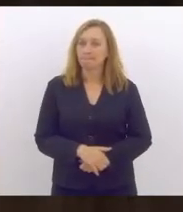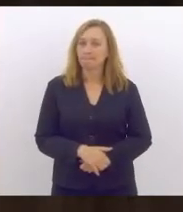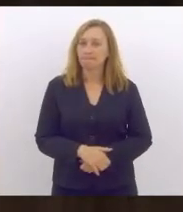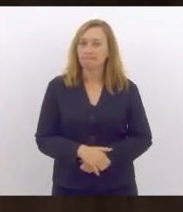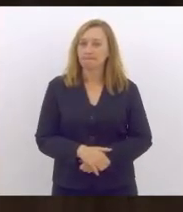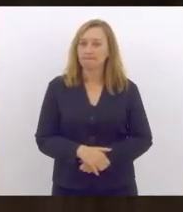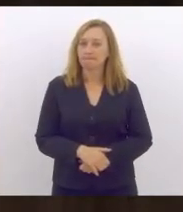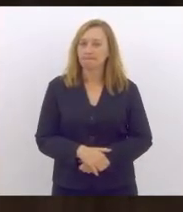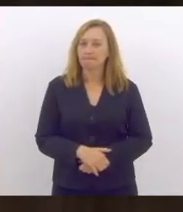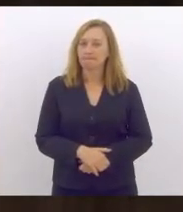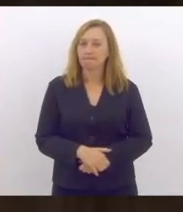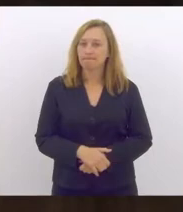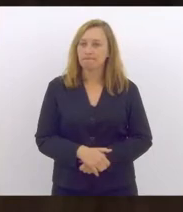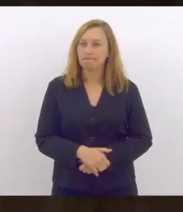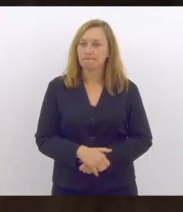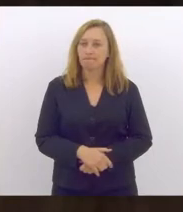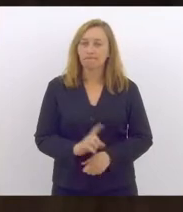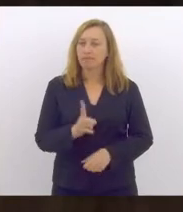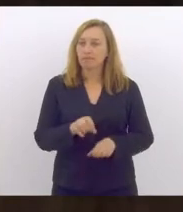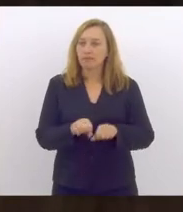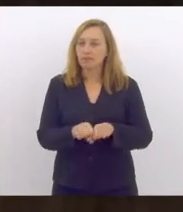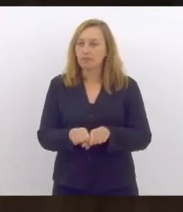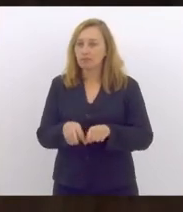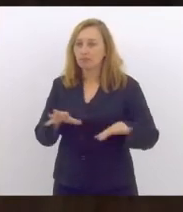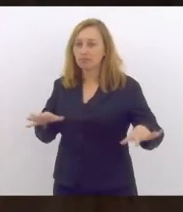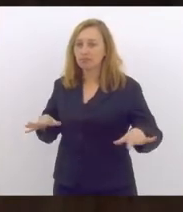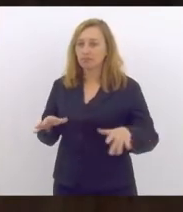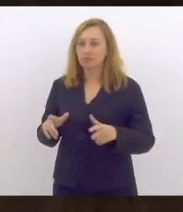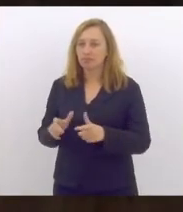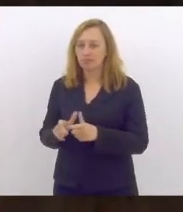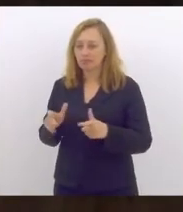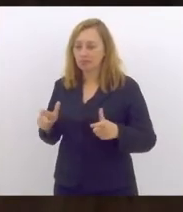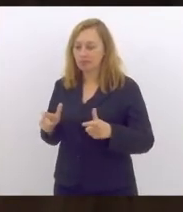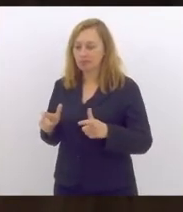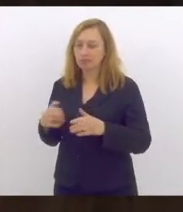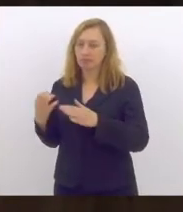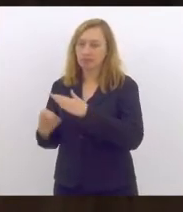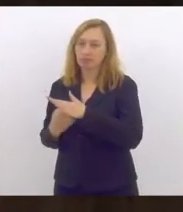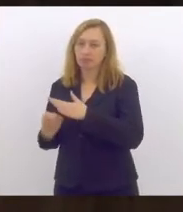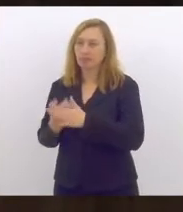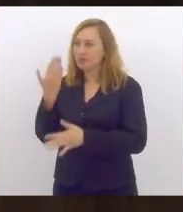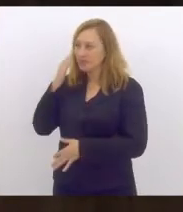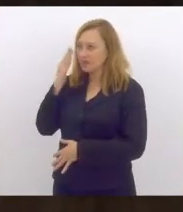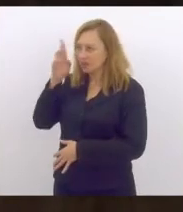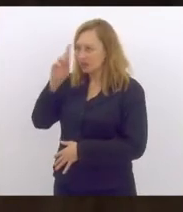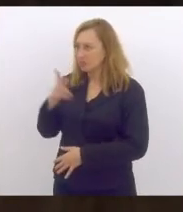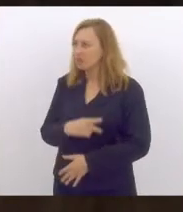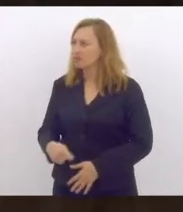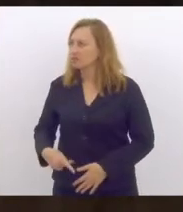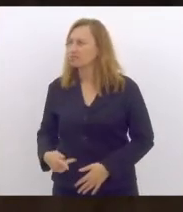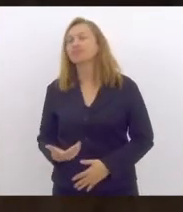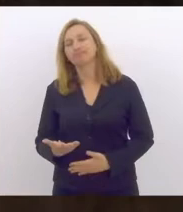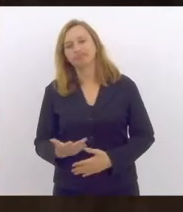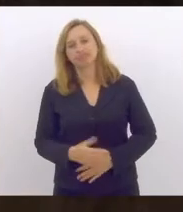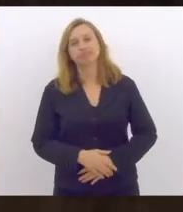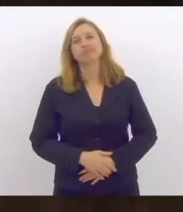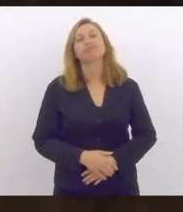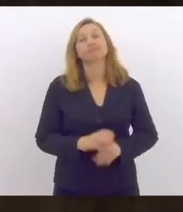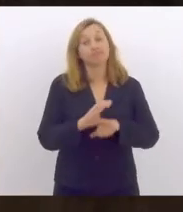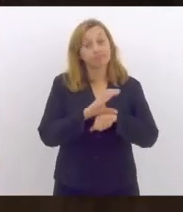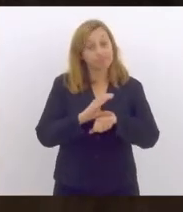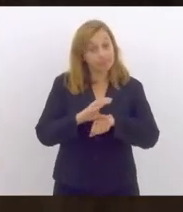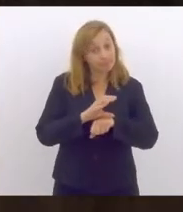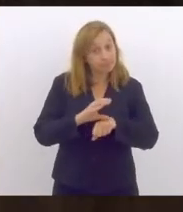não, ou seja, não abrange aquelas de médio porte. O senhor está entendendo o que estou dizendo? A